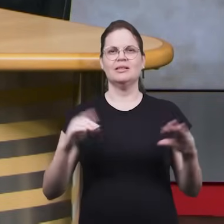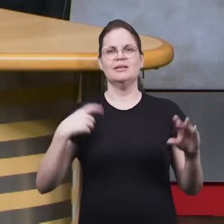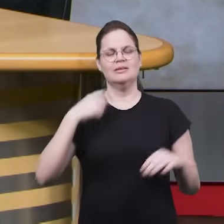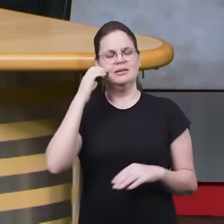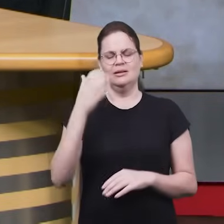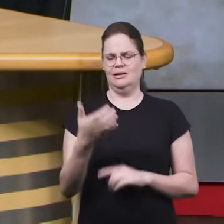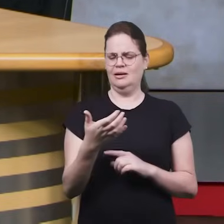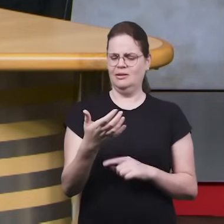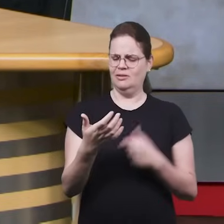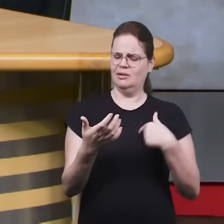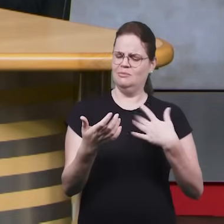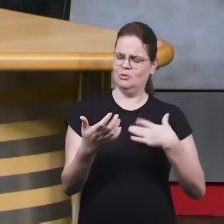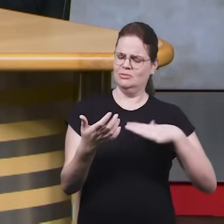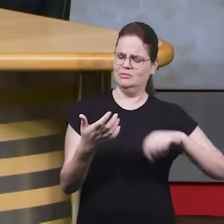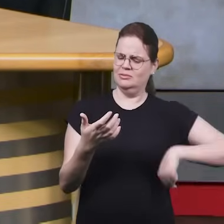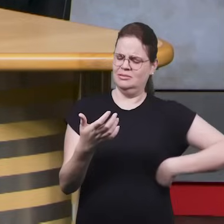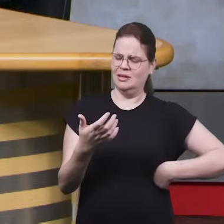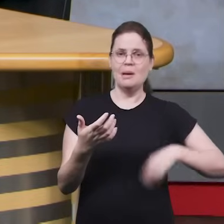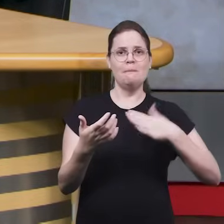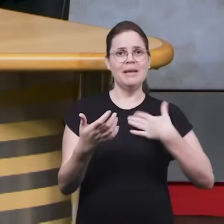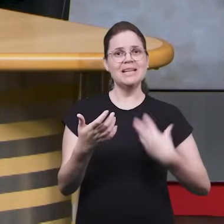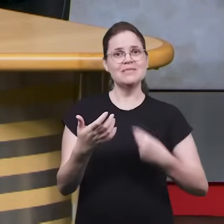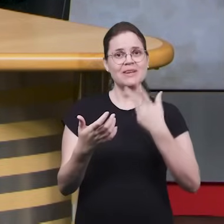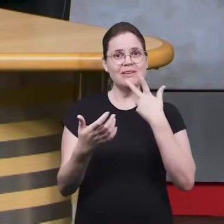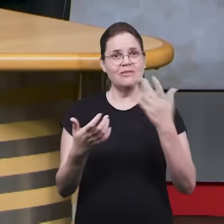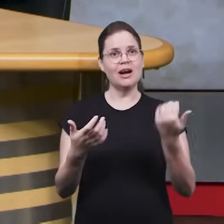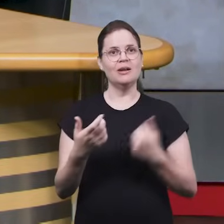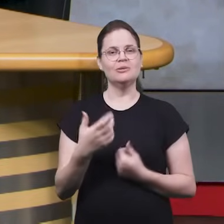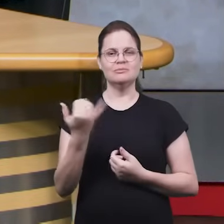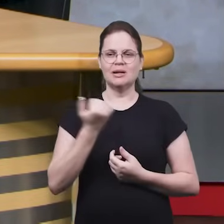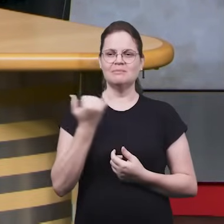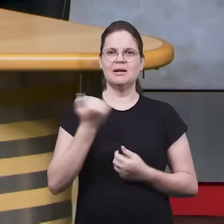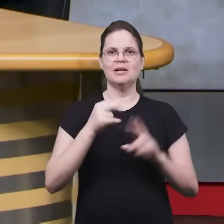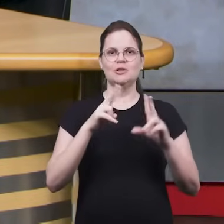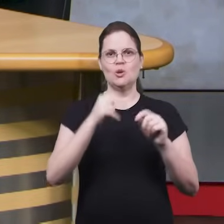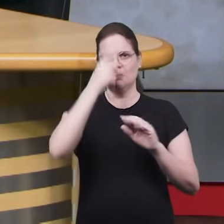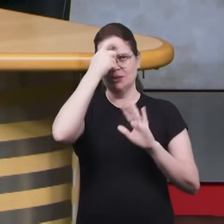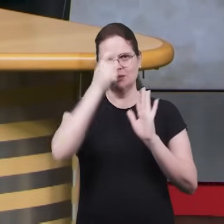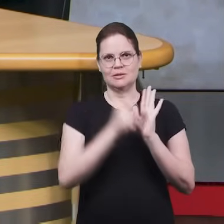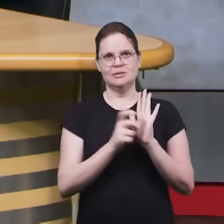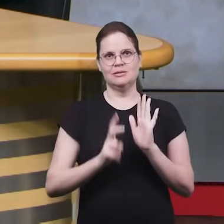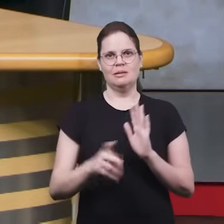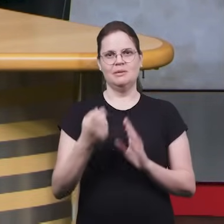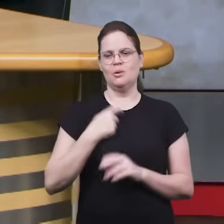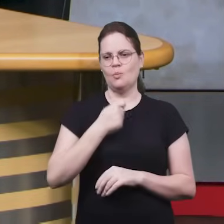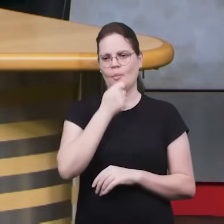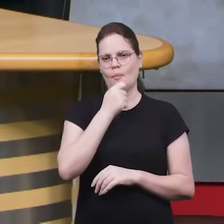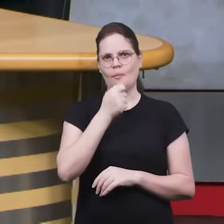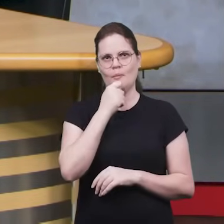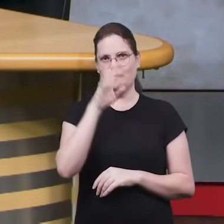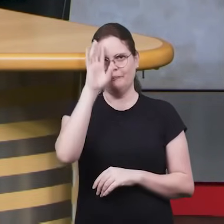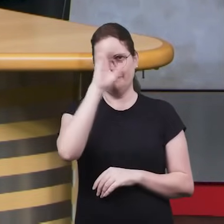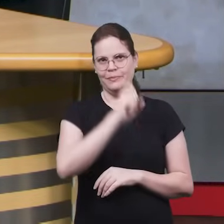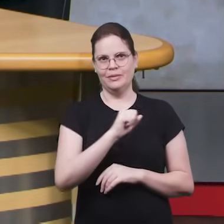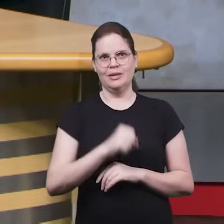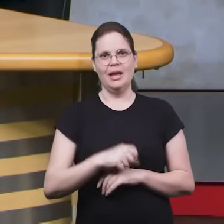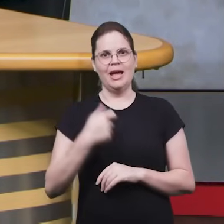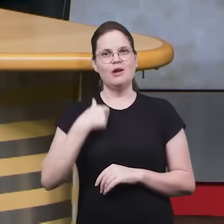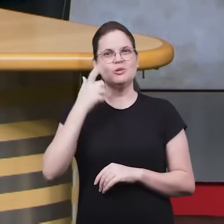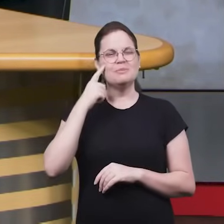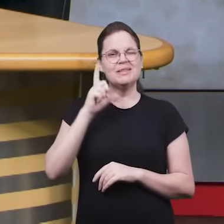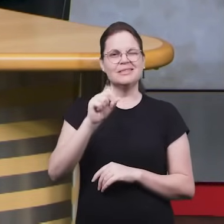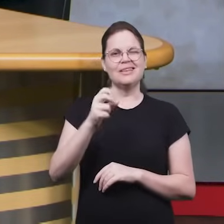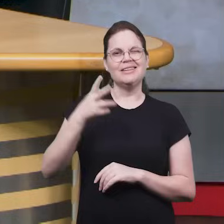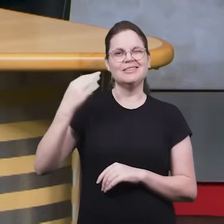fiquei olhando, eu preciso aprender IA. Minhas filhas já falam de inteligência artificial o tempo todo e eu ainda, acho que ainda estou no tempo